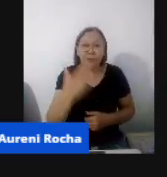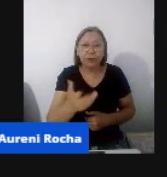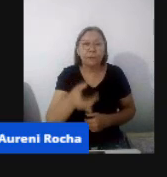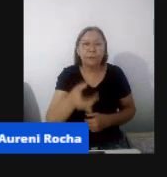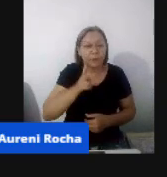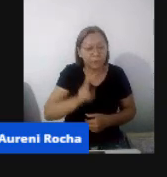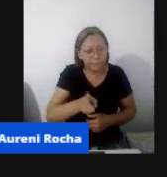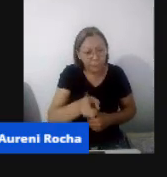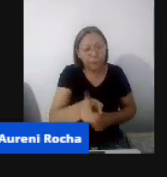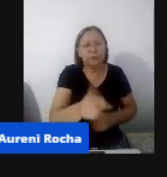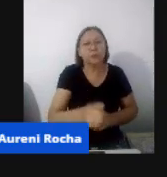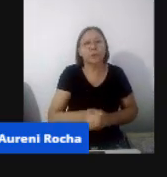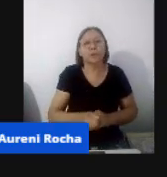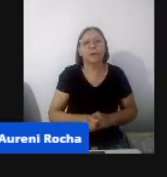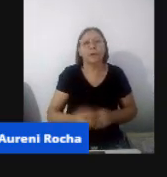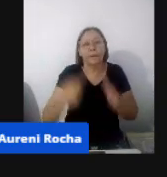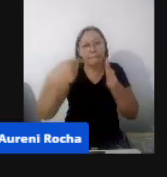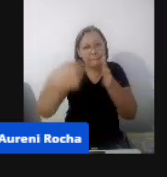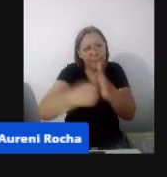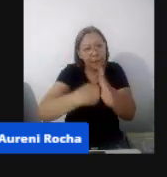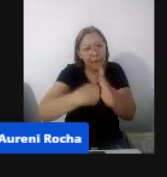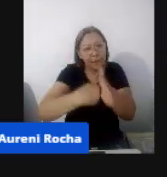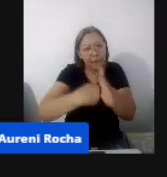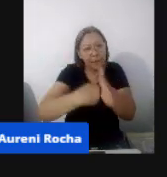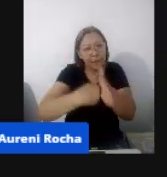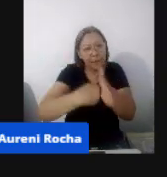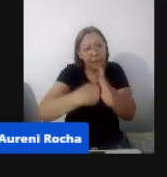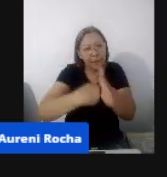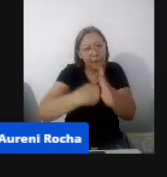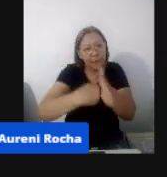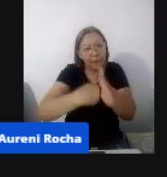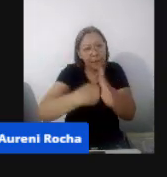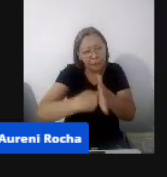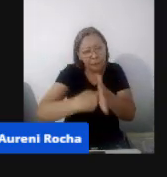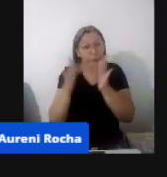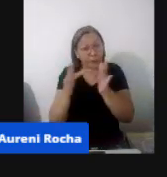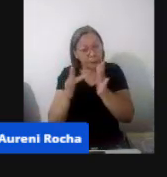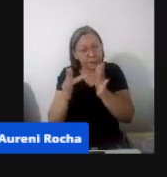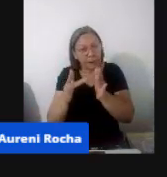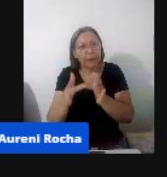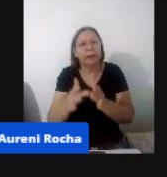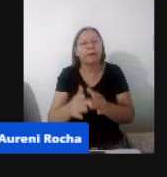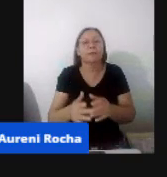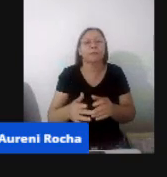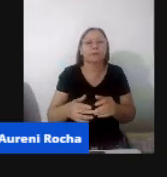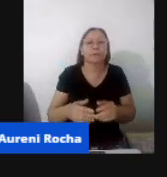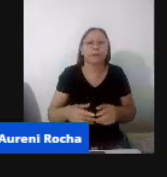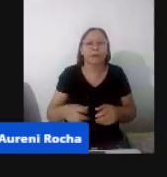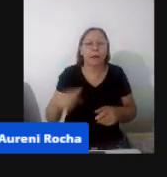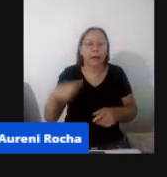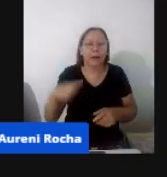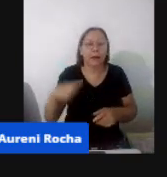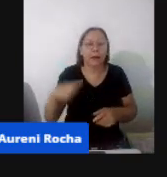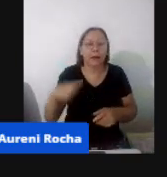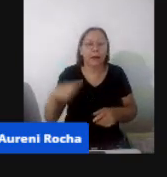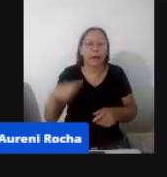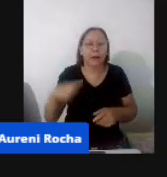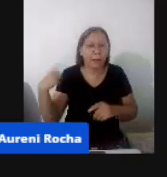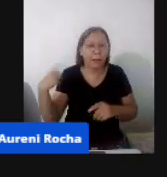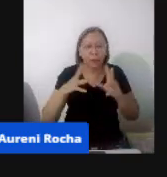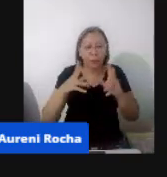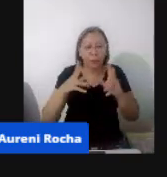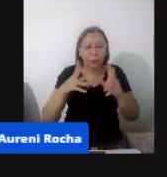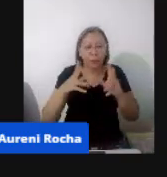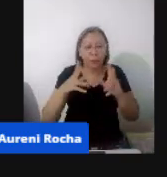nos mandar esses questionamentos, continuem a entrar em contato conosco, e aos demais professores que, se ainda não entraram em